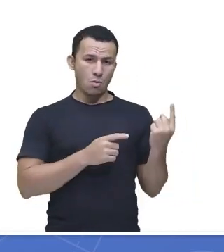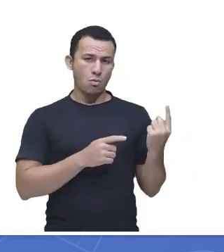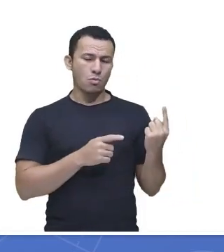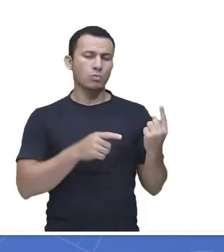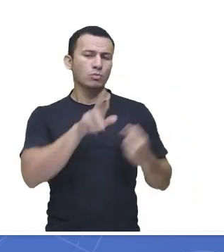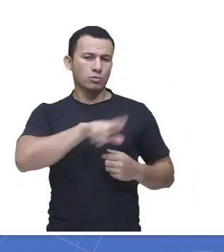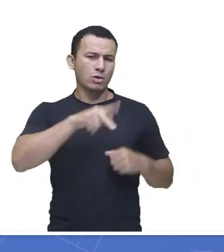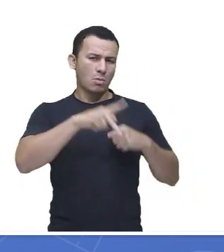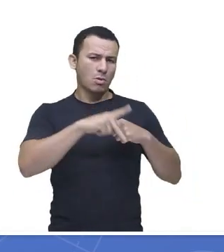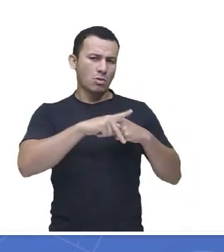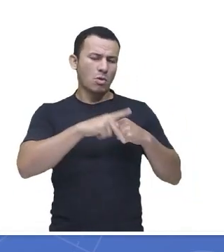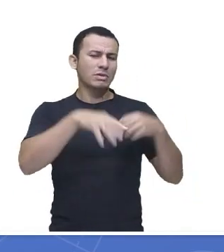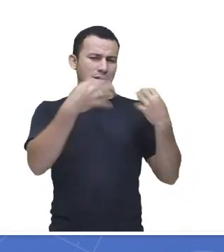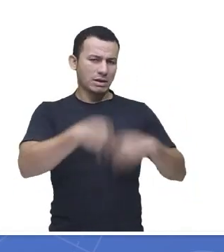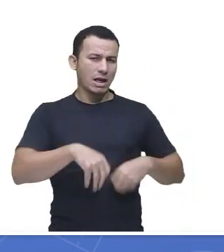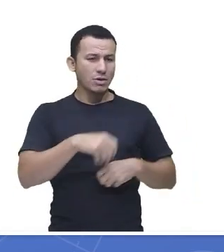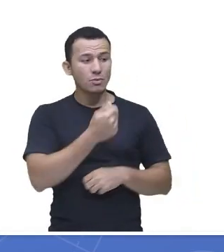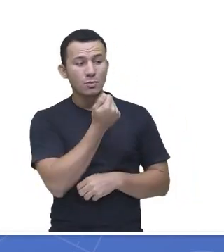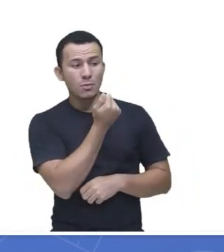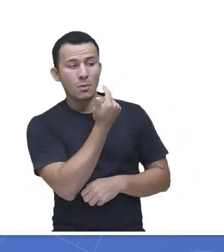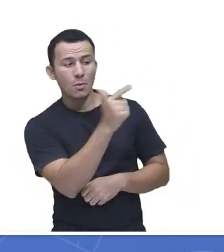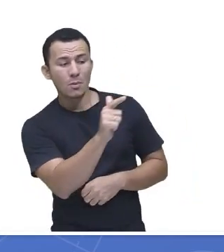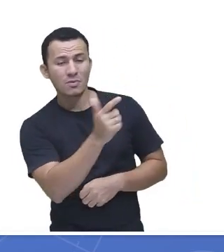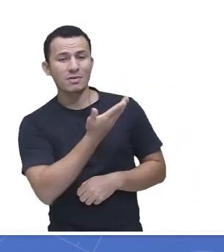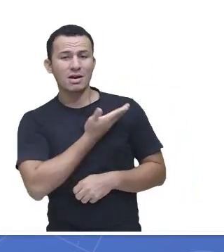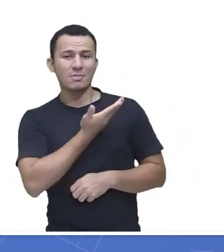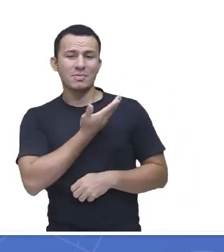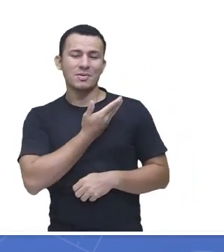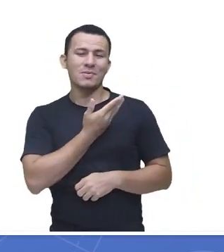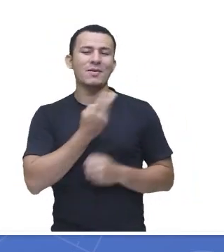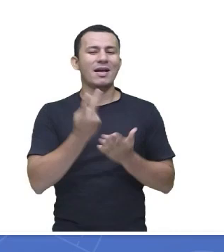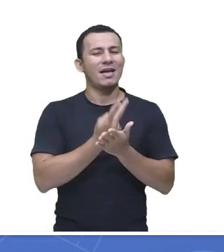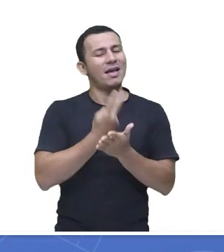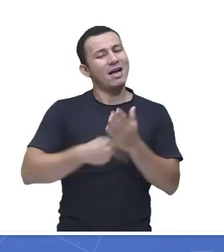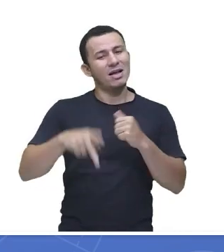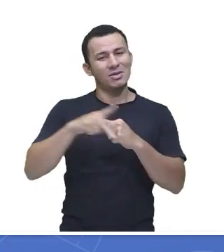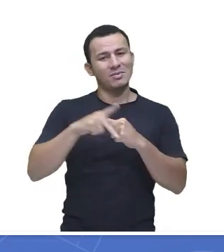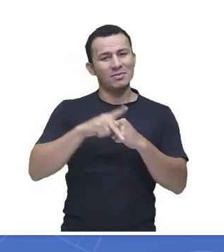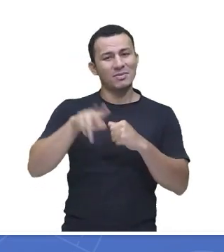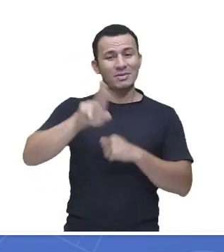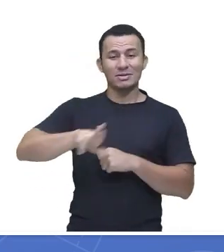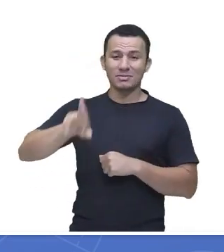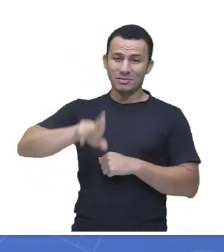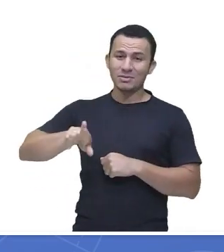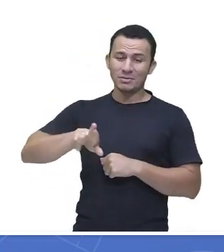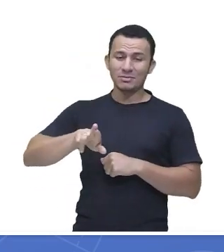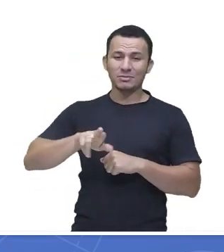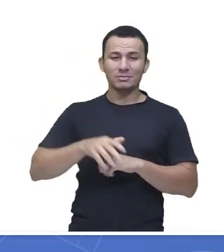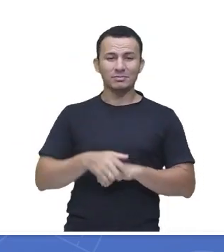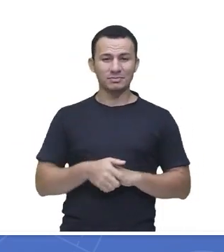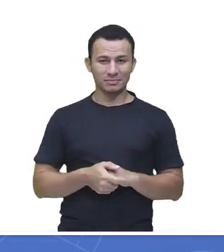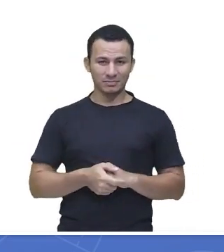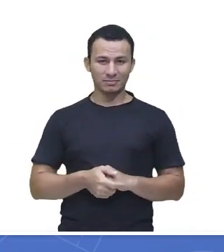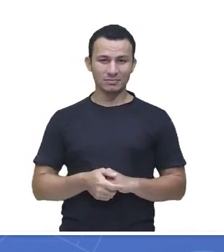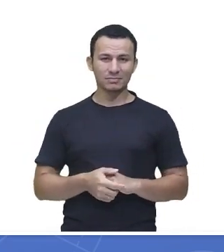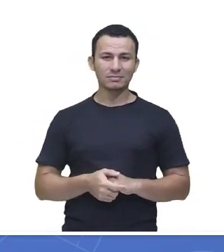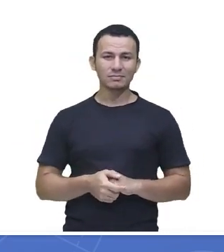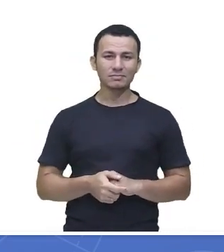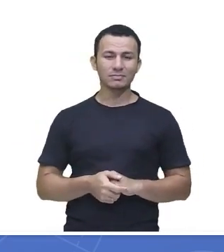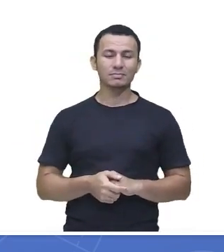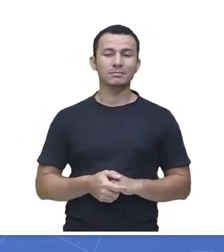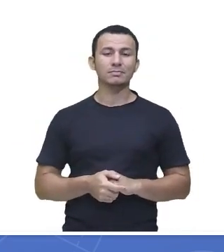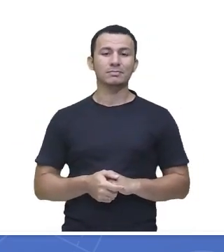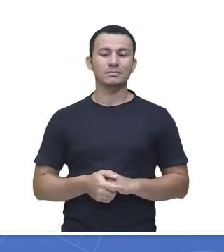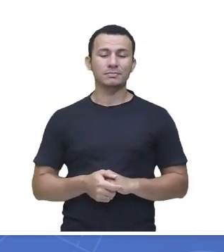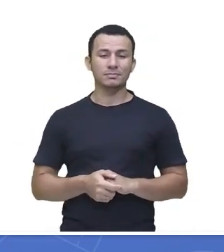pronome oblíquo e o outro utiliza inadequadamente o pronome reto para essa função de complemento, tá